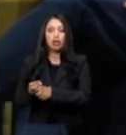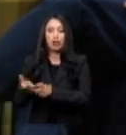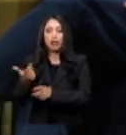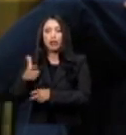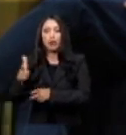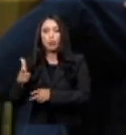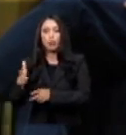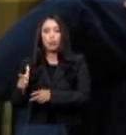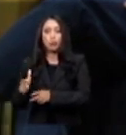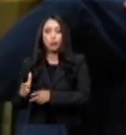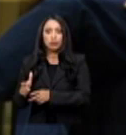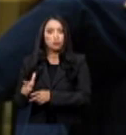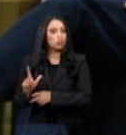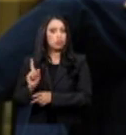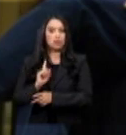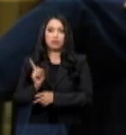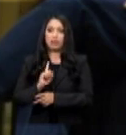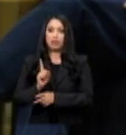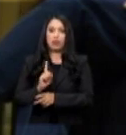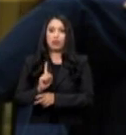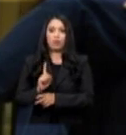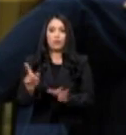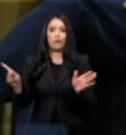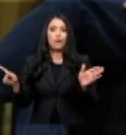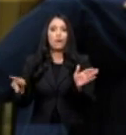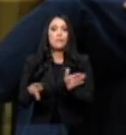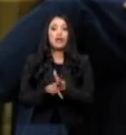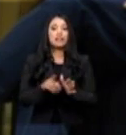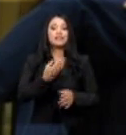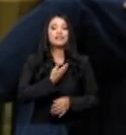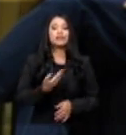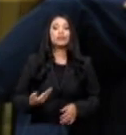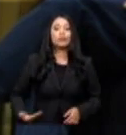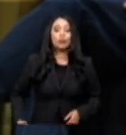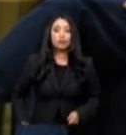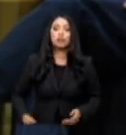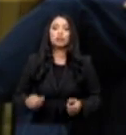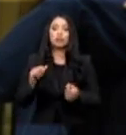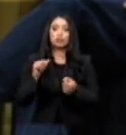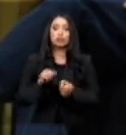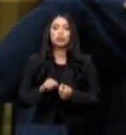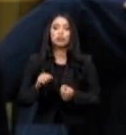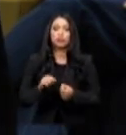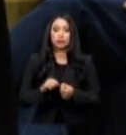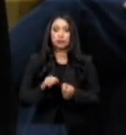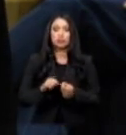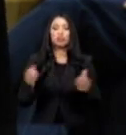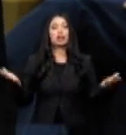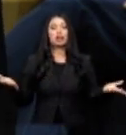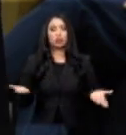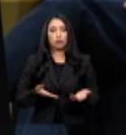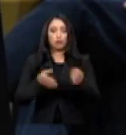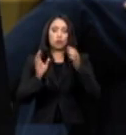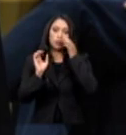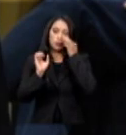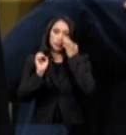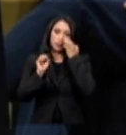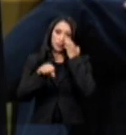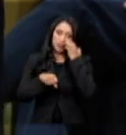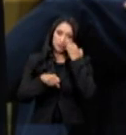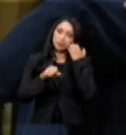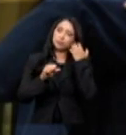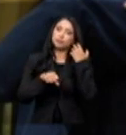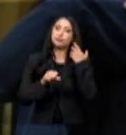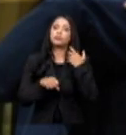contrário, aquilo vai se tornar um bem público, e é isso que se está fazendo, e esse bem público, agora sim, vai